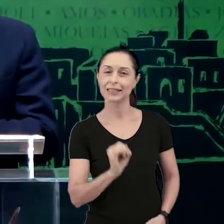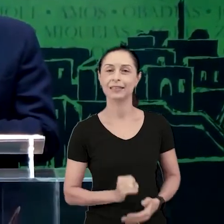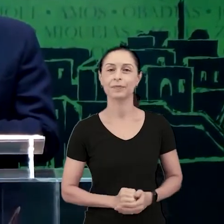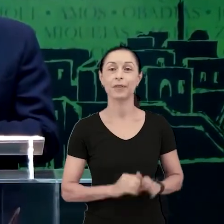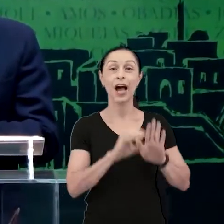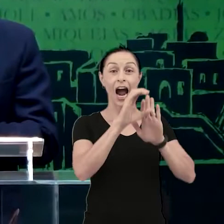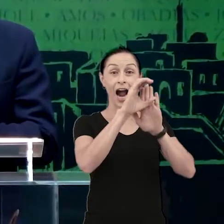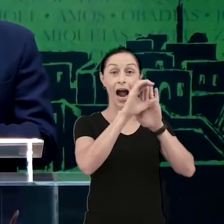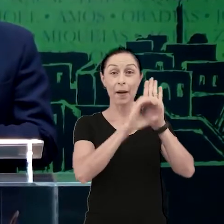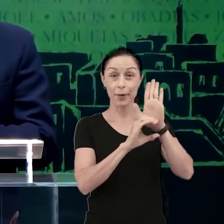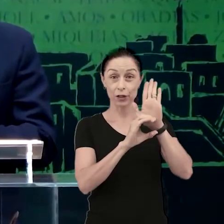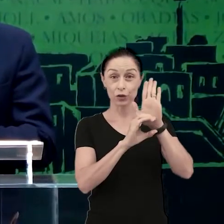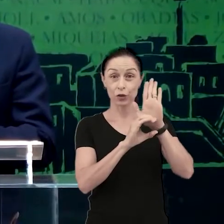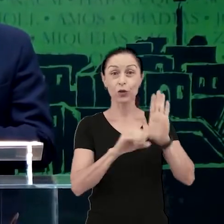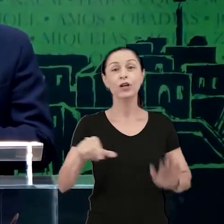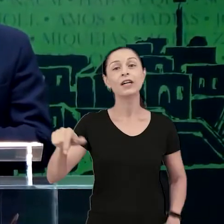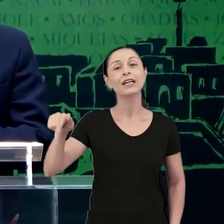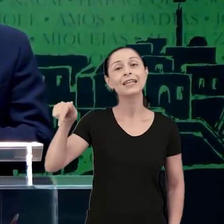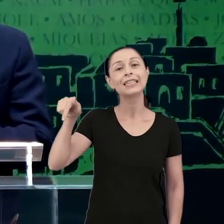no capítulo 7.